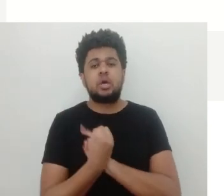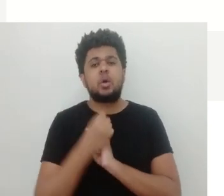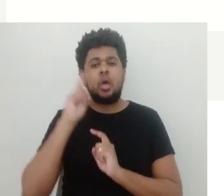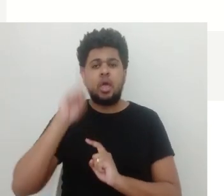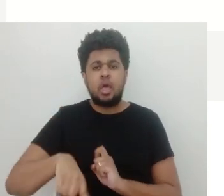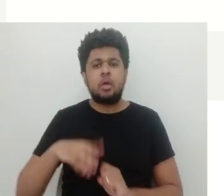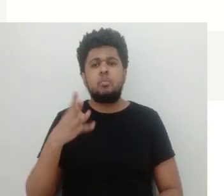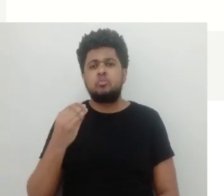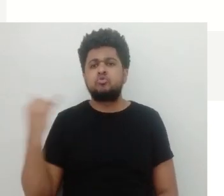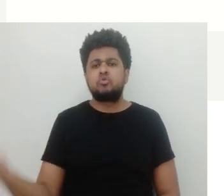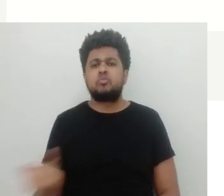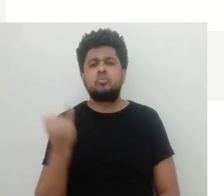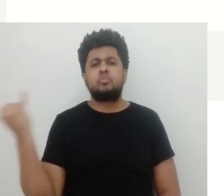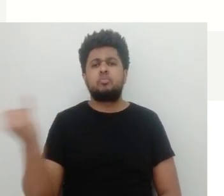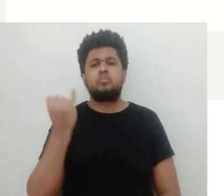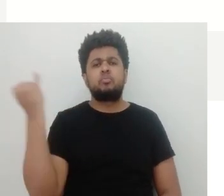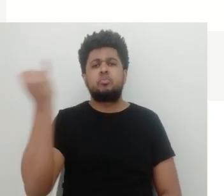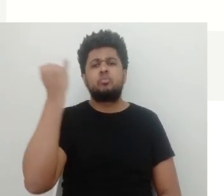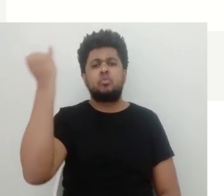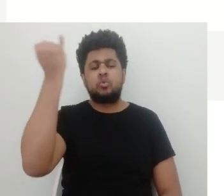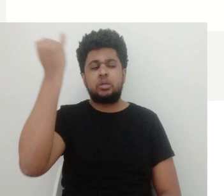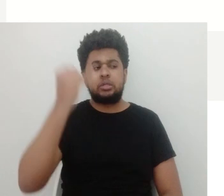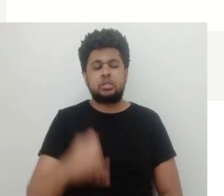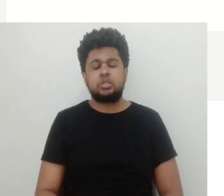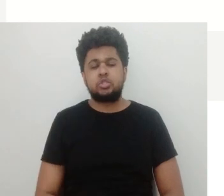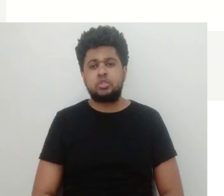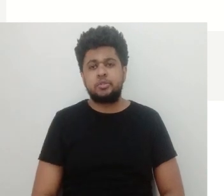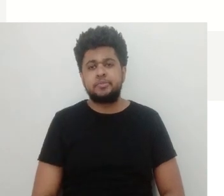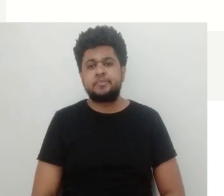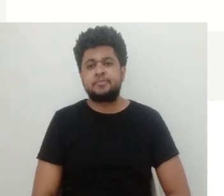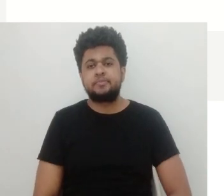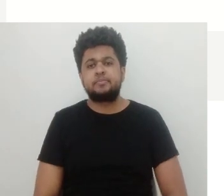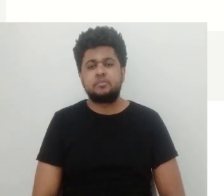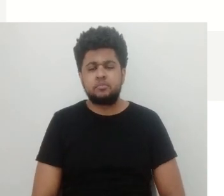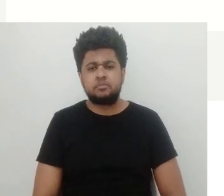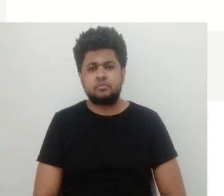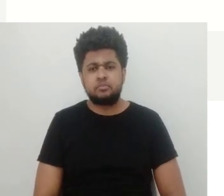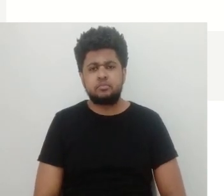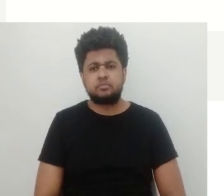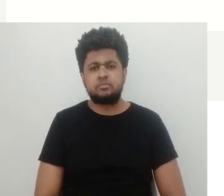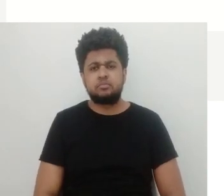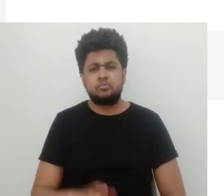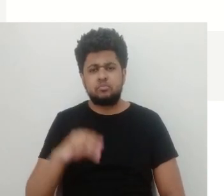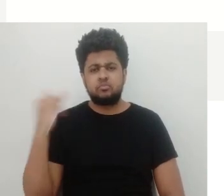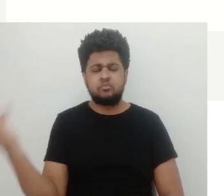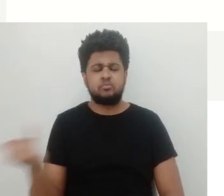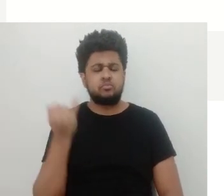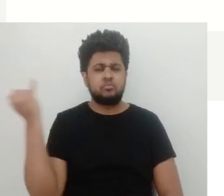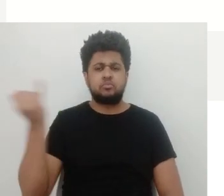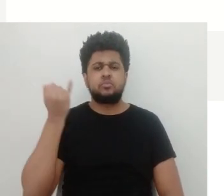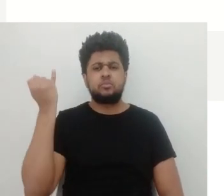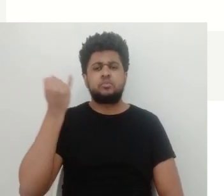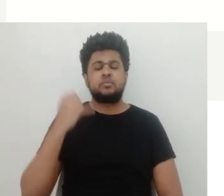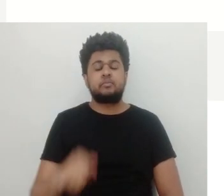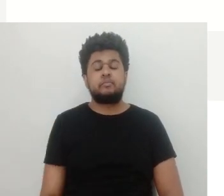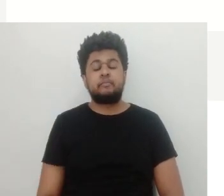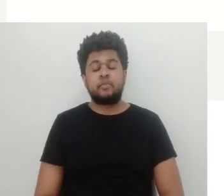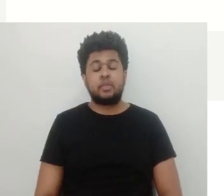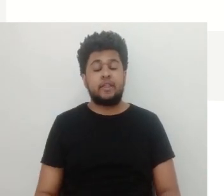rapidamente, uma pequena controvérsia. Uma frase muito famosa de um autor de que eu gosto muito pouco que é Roland Barthes, que diz que